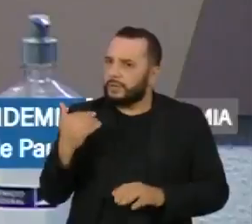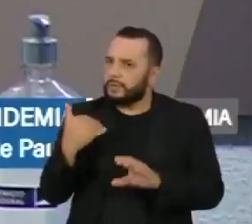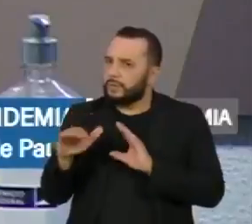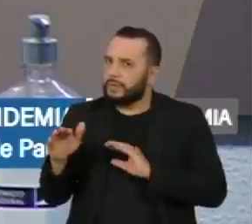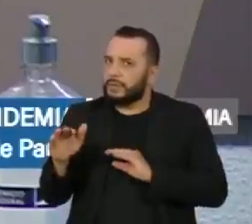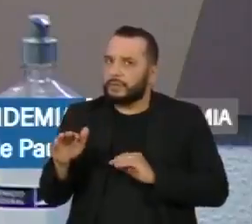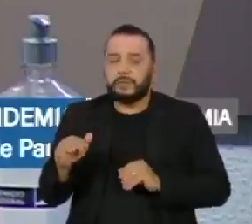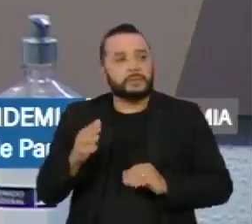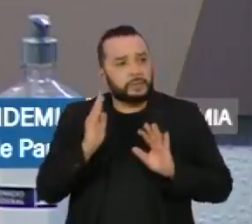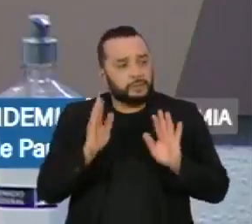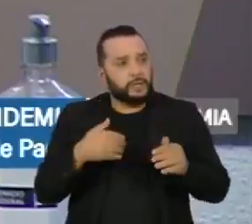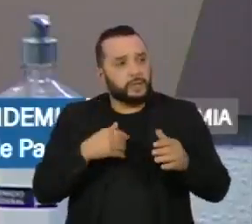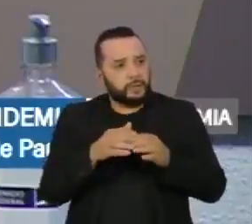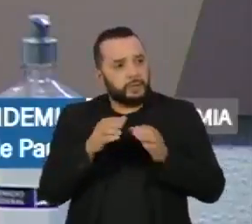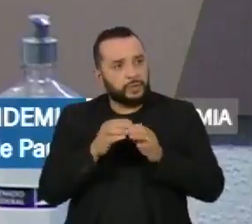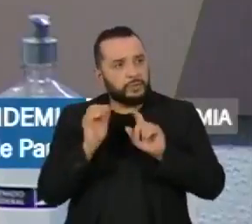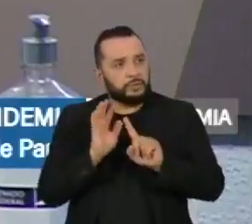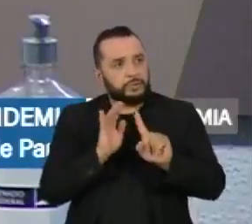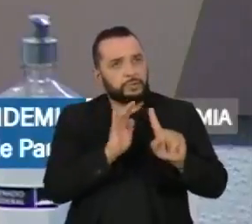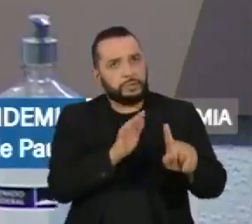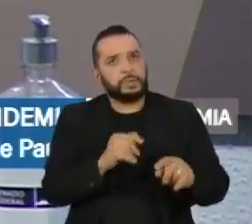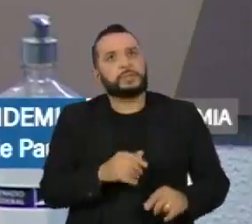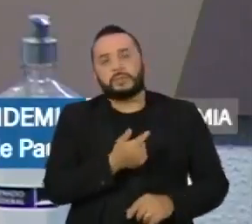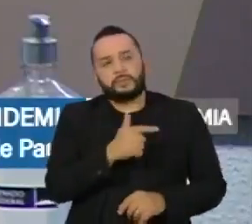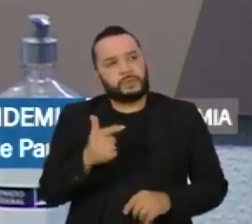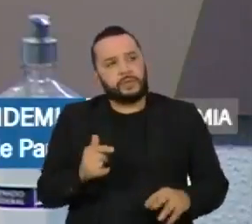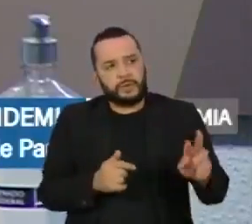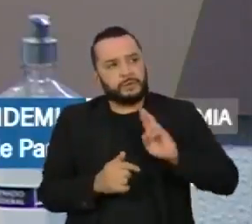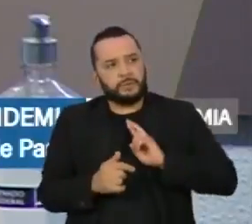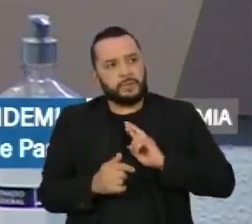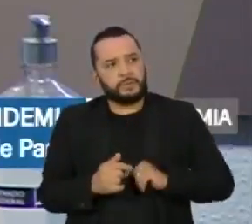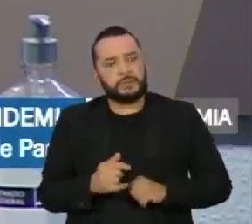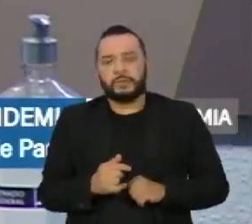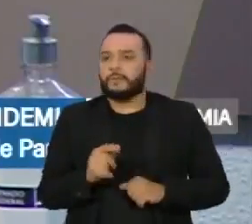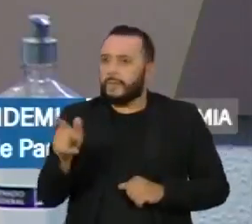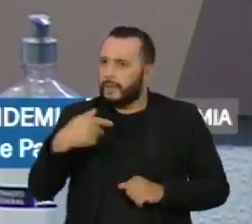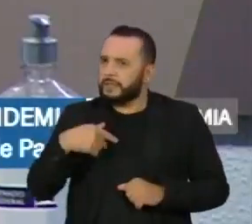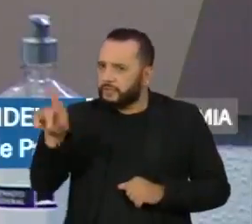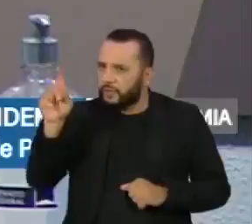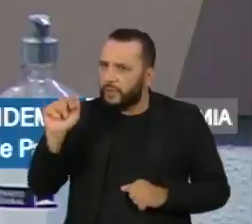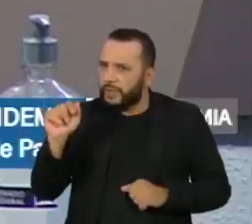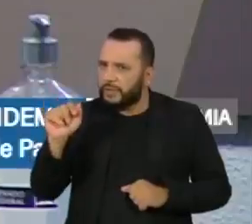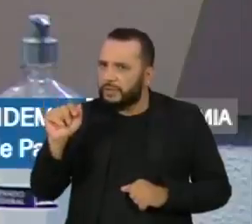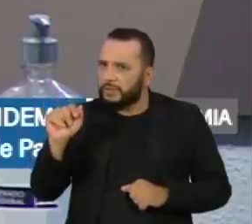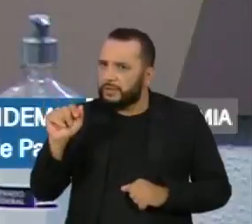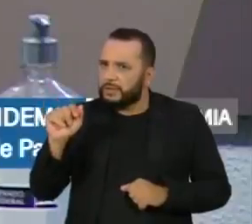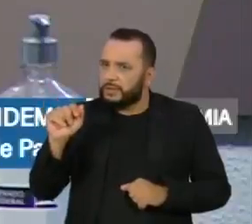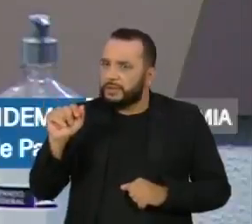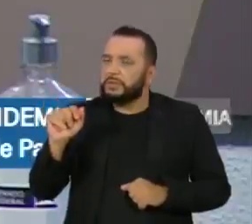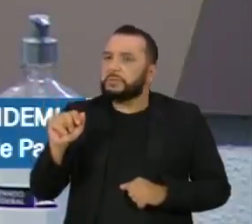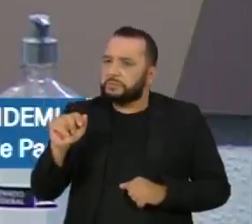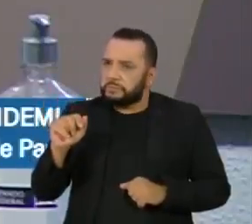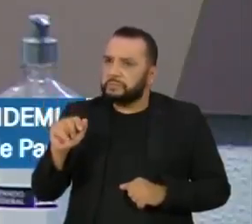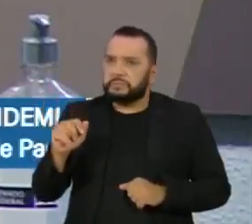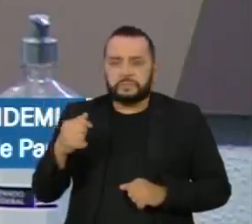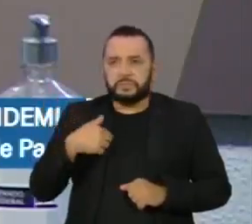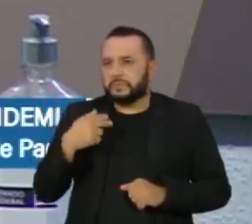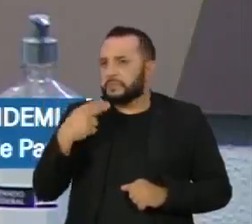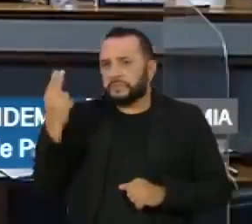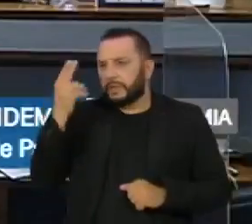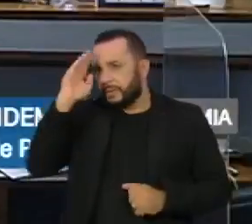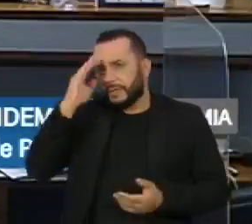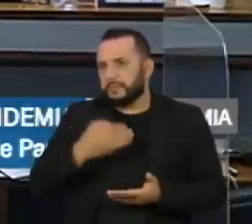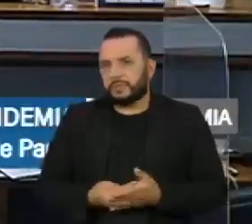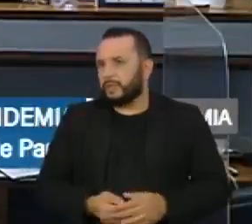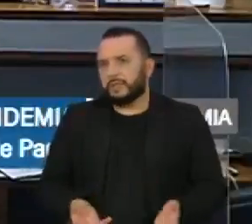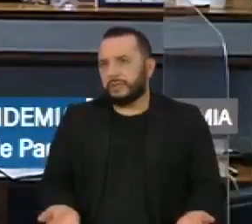pessoas, que foi o principal papel. Sem resposta. Aí mesmo assim vocês foram. Reverendo, não dá para acreditar nessa história.